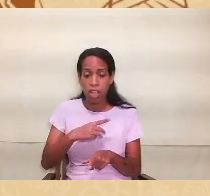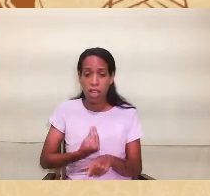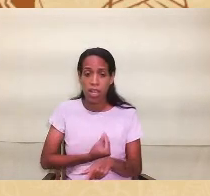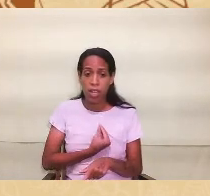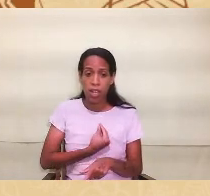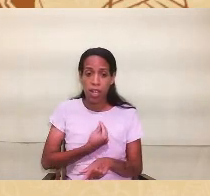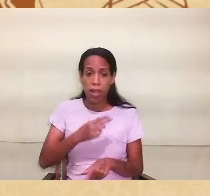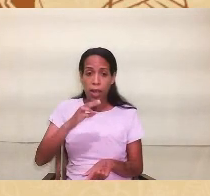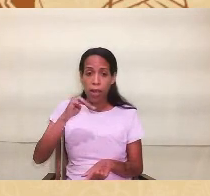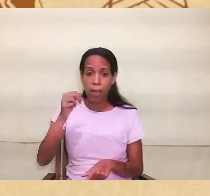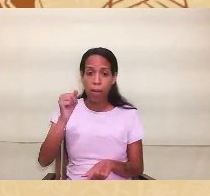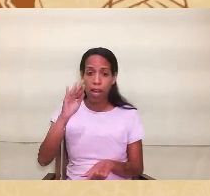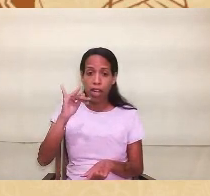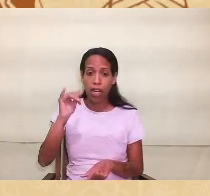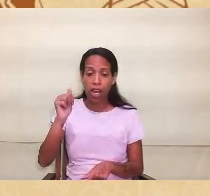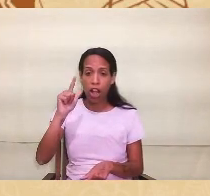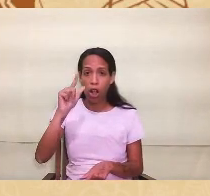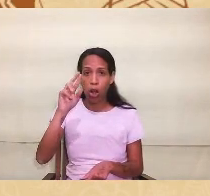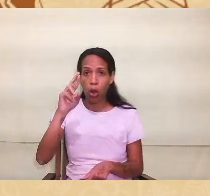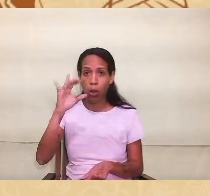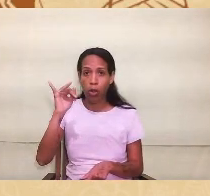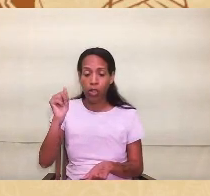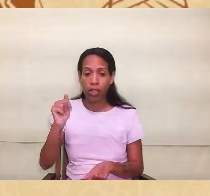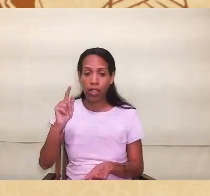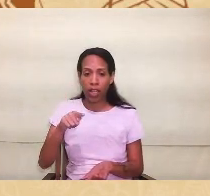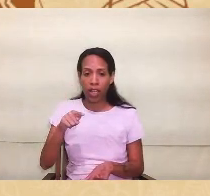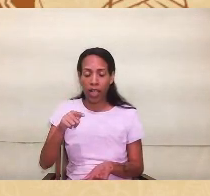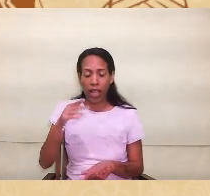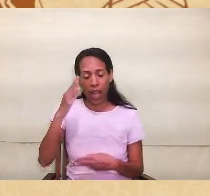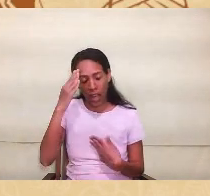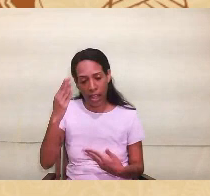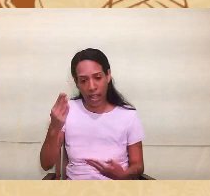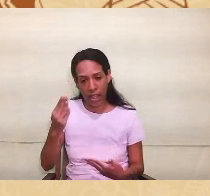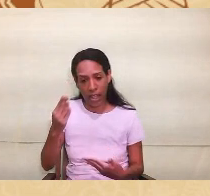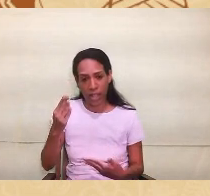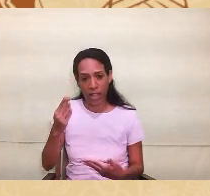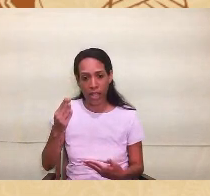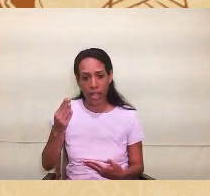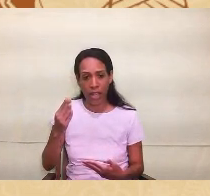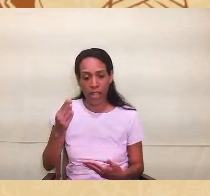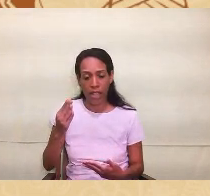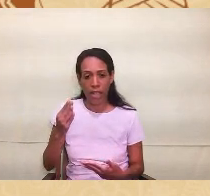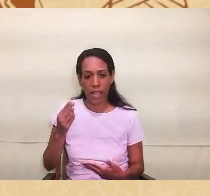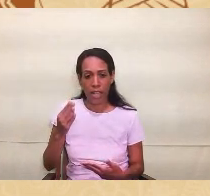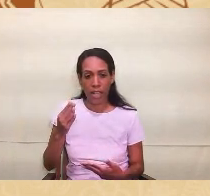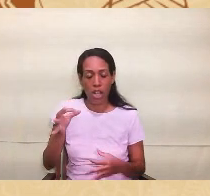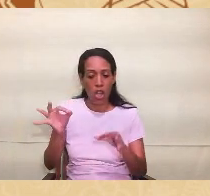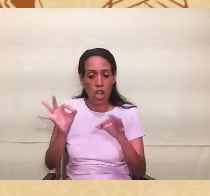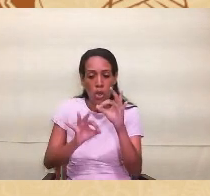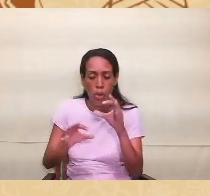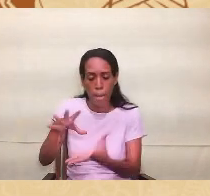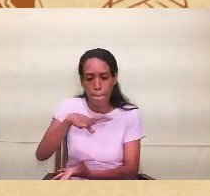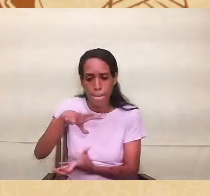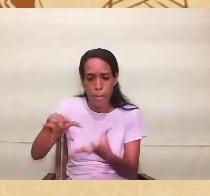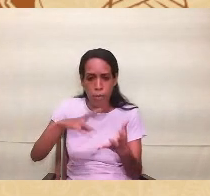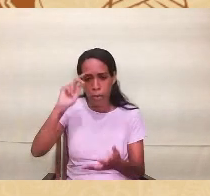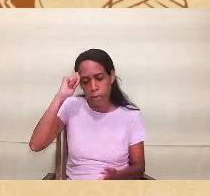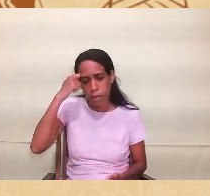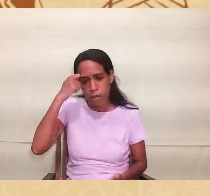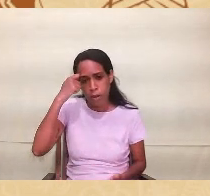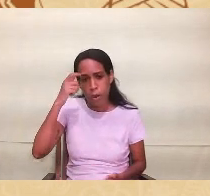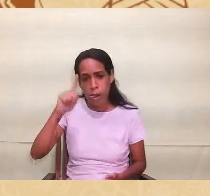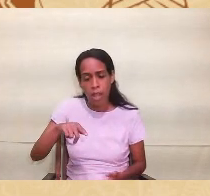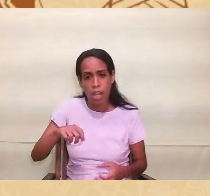Maria Lúcia, que é uma referência no movimento negro, né, na